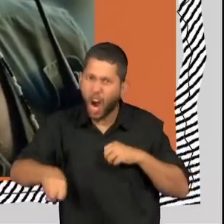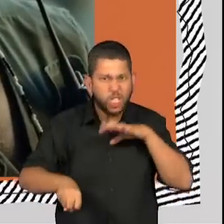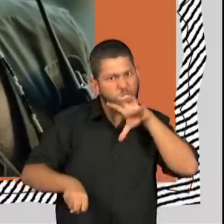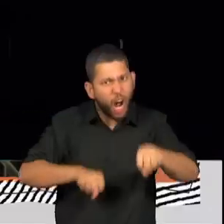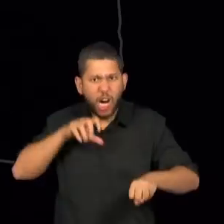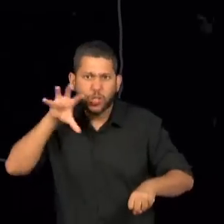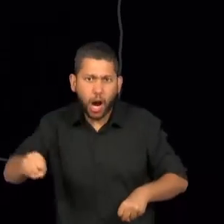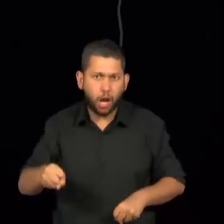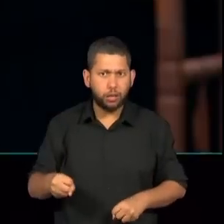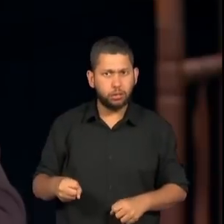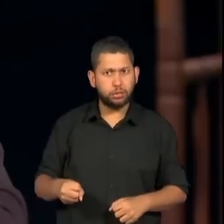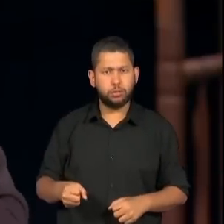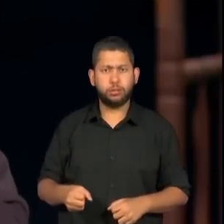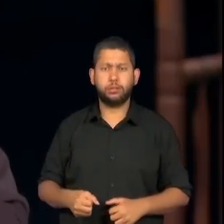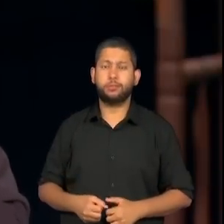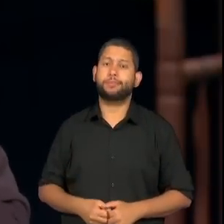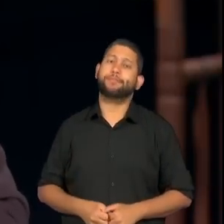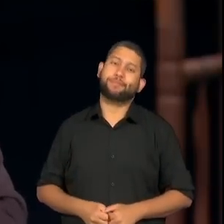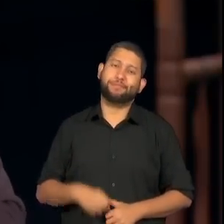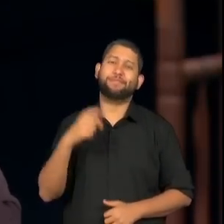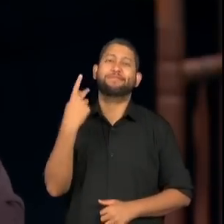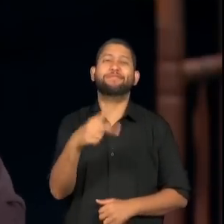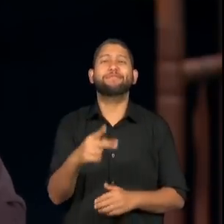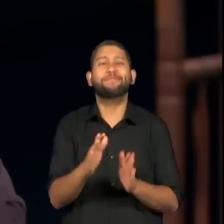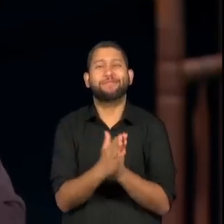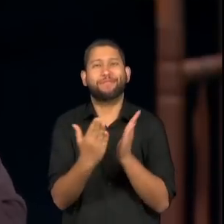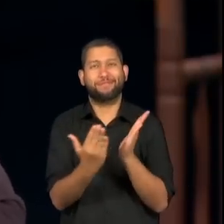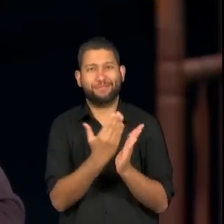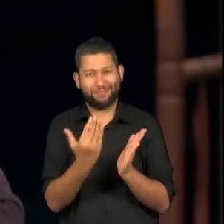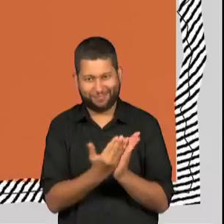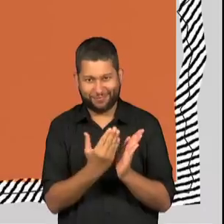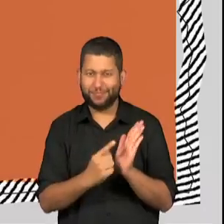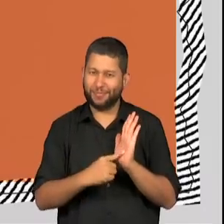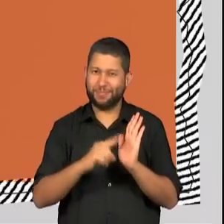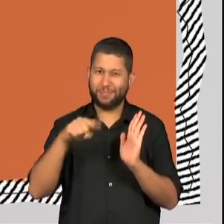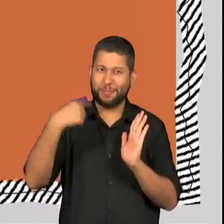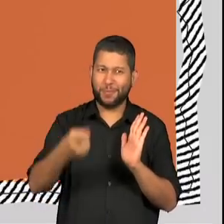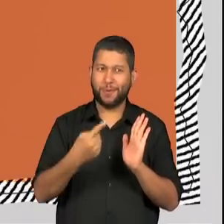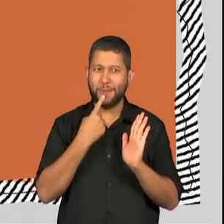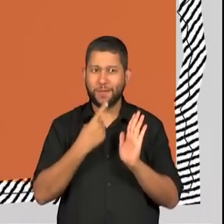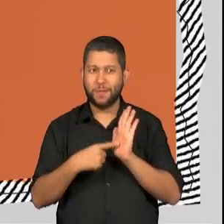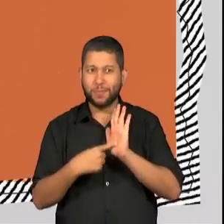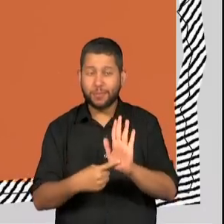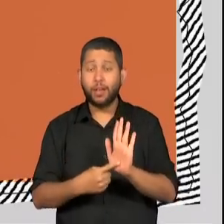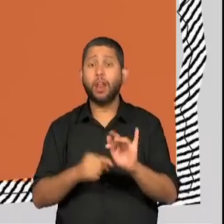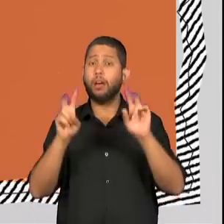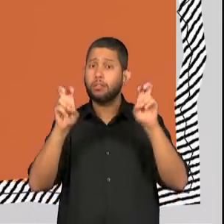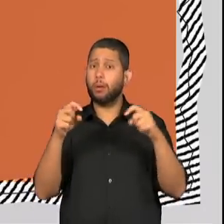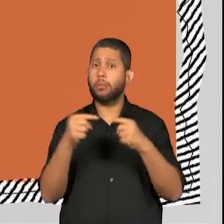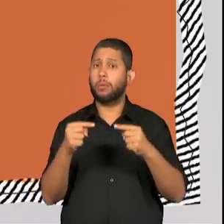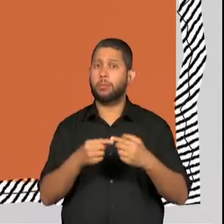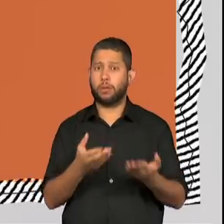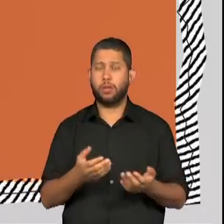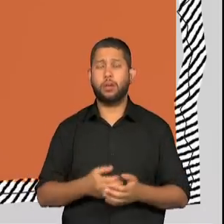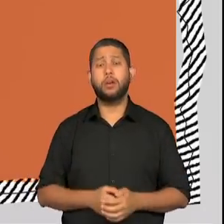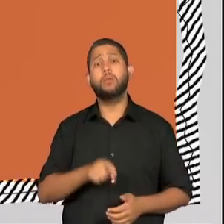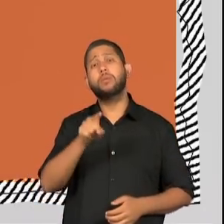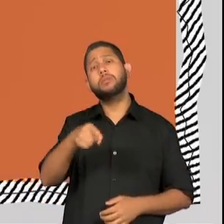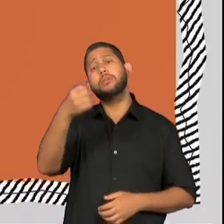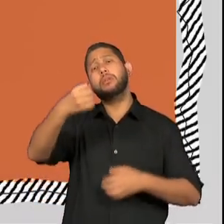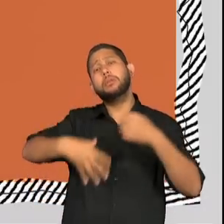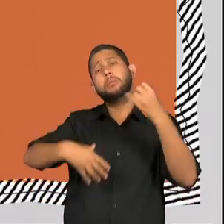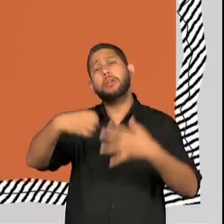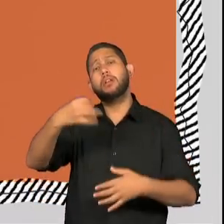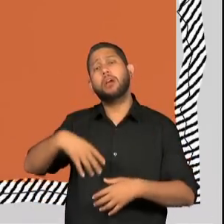ó. No seu livro novo, que a gente vai falar daqui a pouco, mas tem a ver com esse assunto, você fala que a